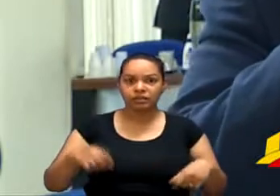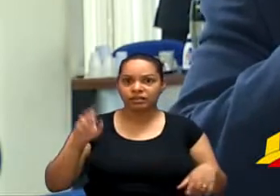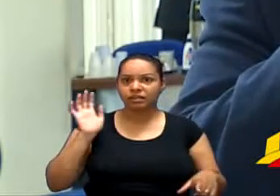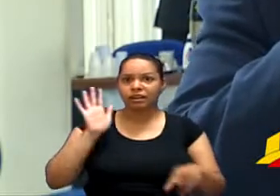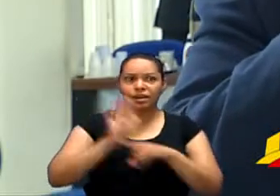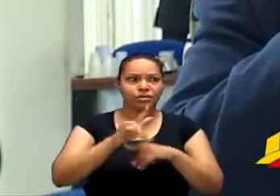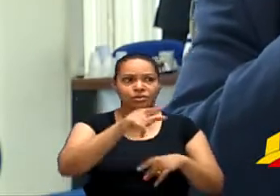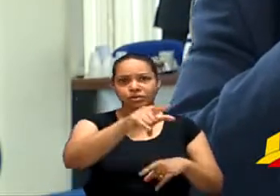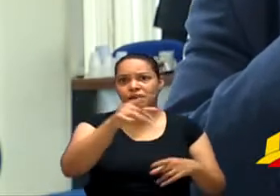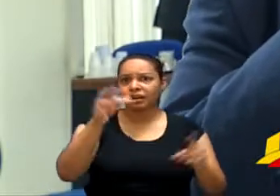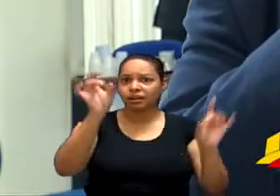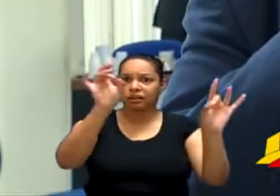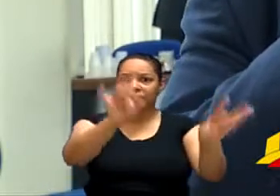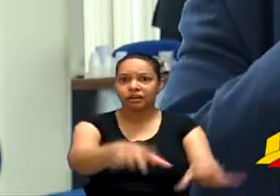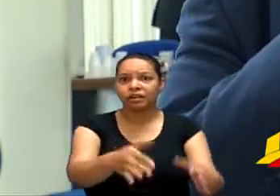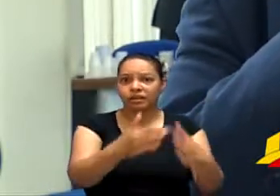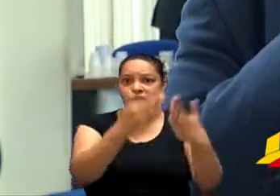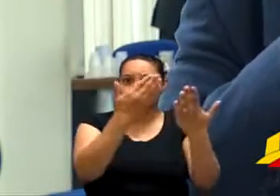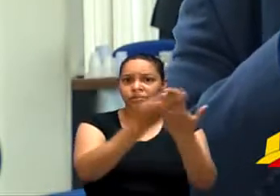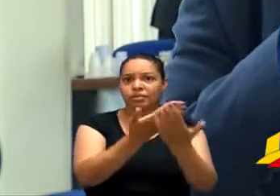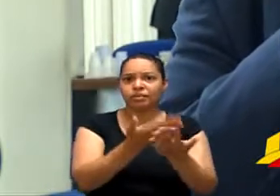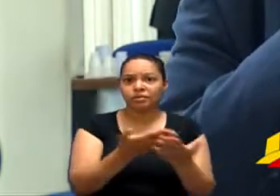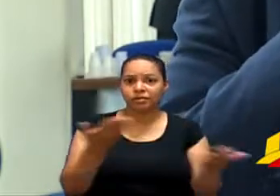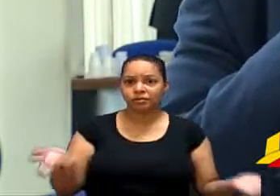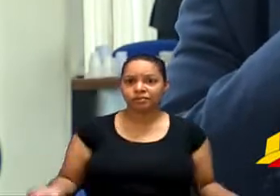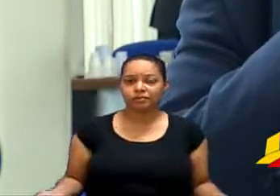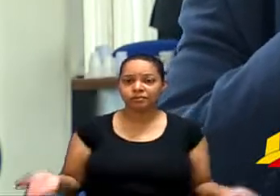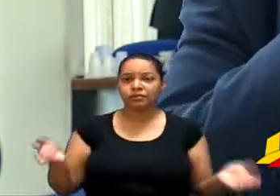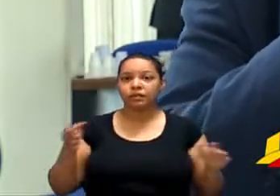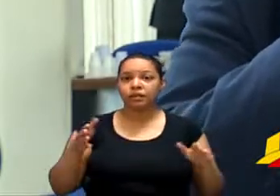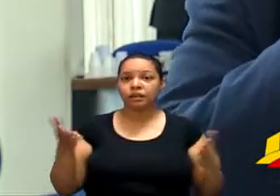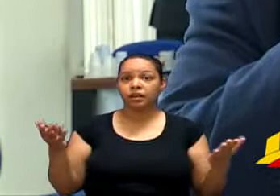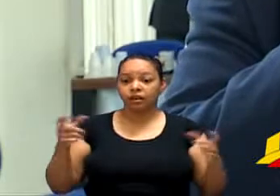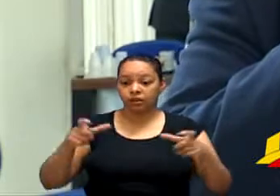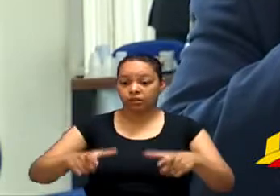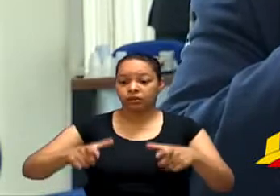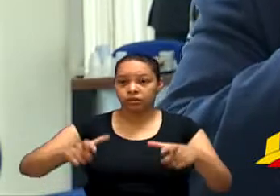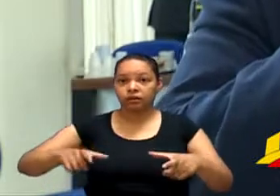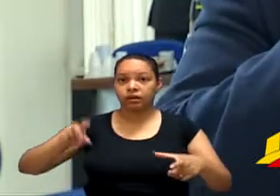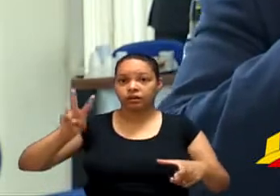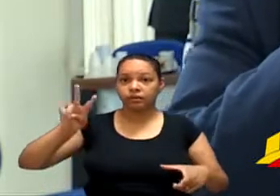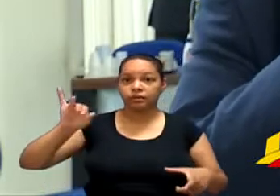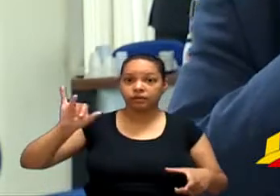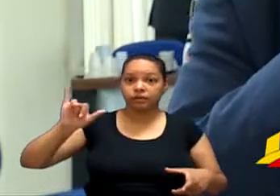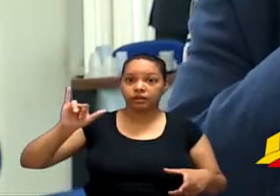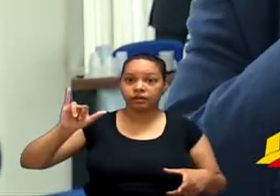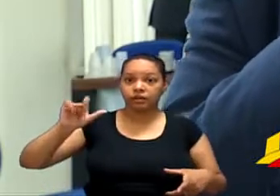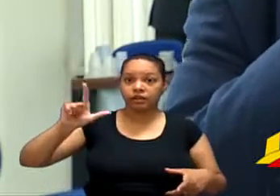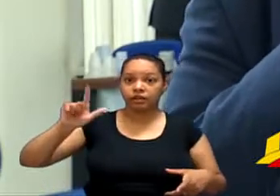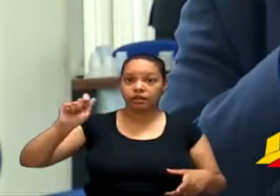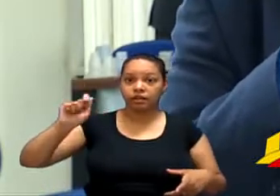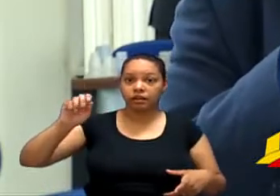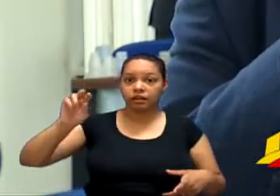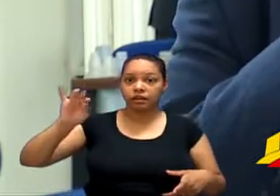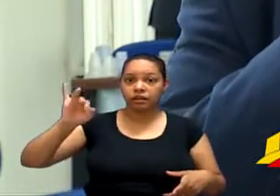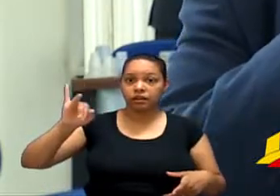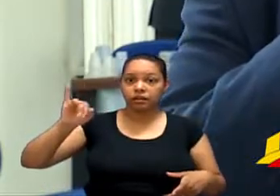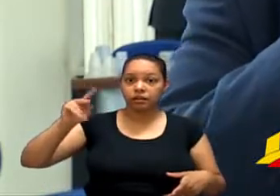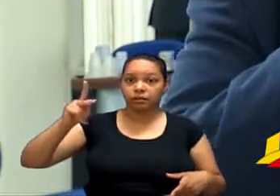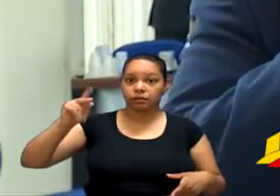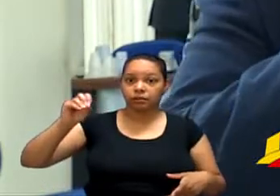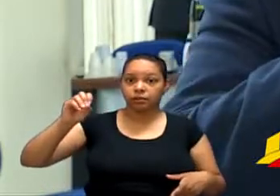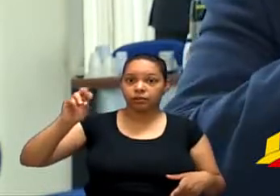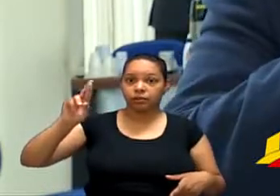transcorrer dos anos felizmente o bairro do Iporanga Voltou a se tornar uma casinha de boneca e objeto de uma Emenda Nossa